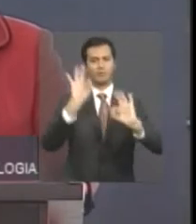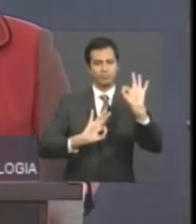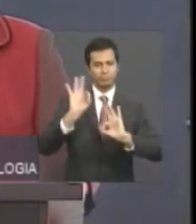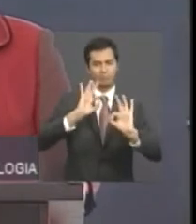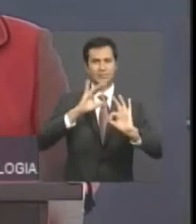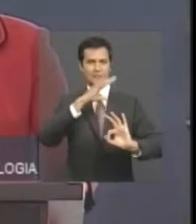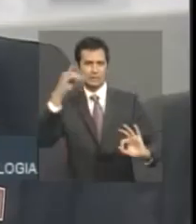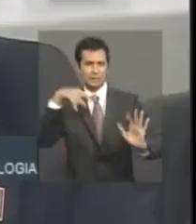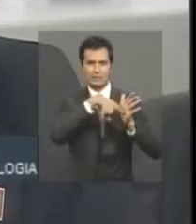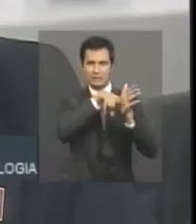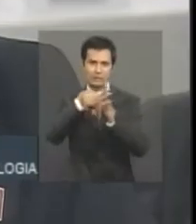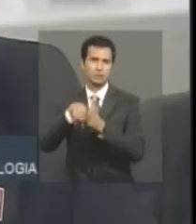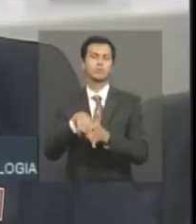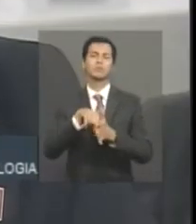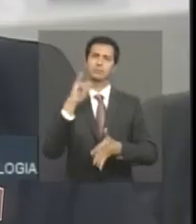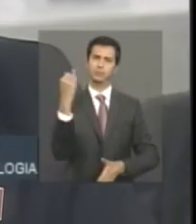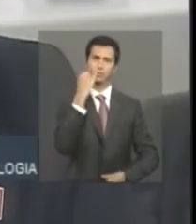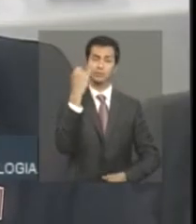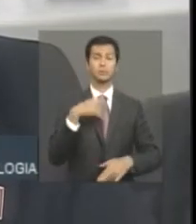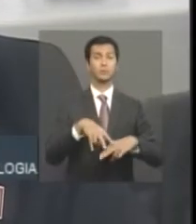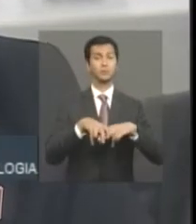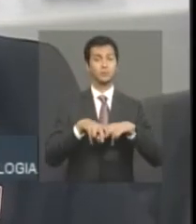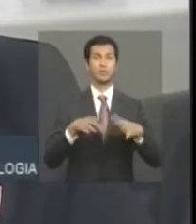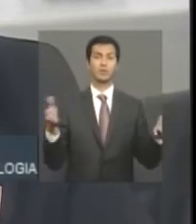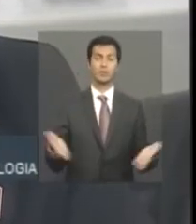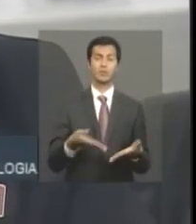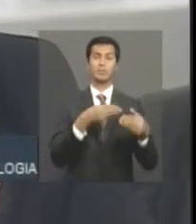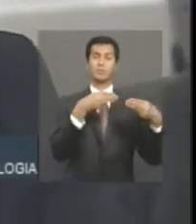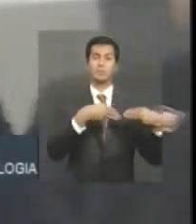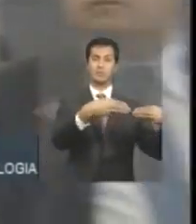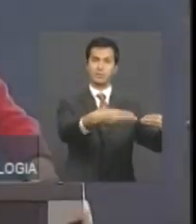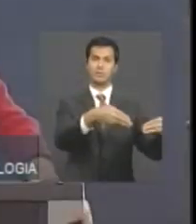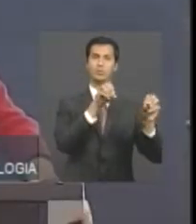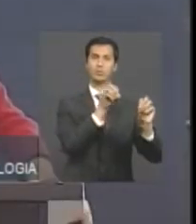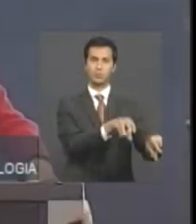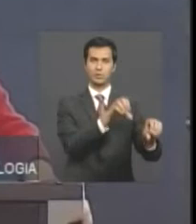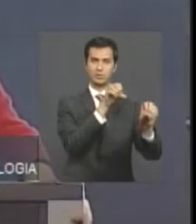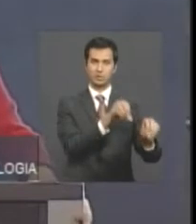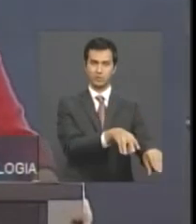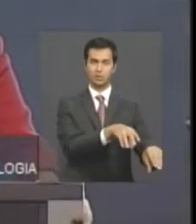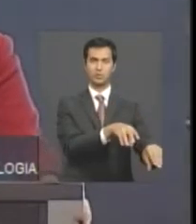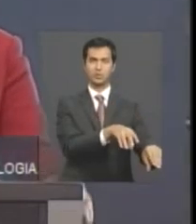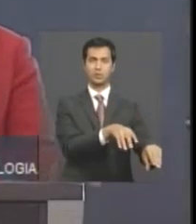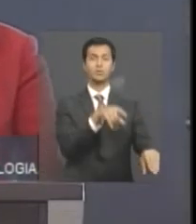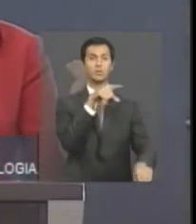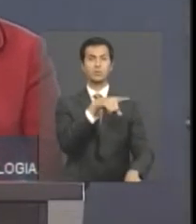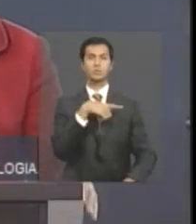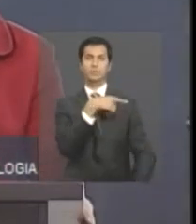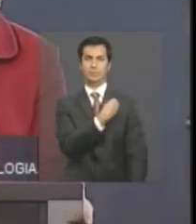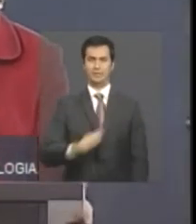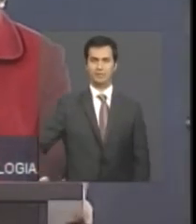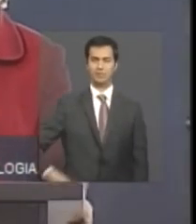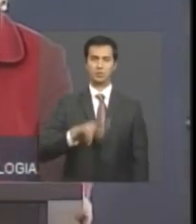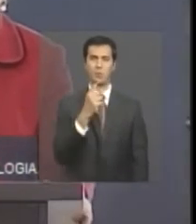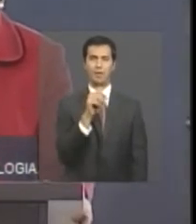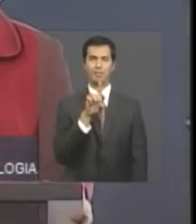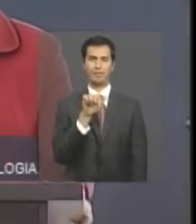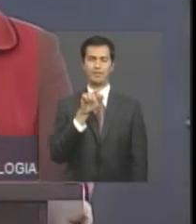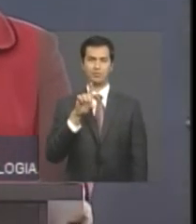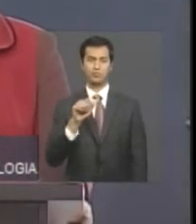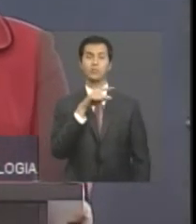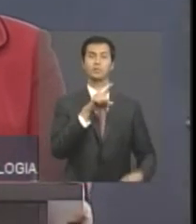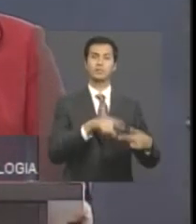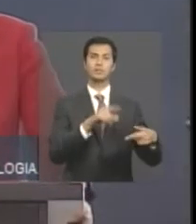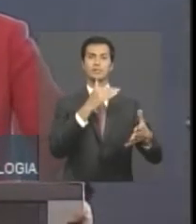Assim sendo, o Ministério da Educação, através do ministro Haddad e do